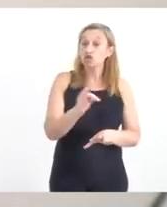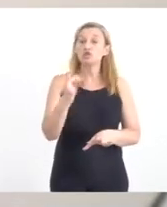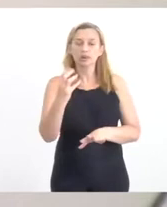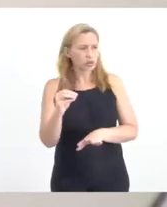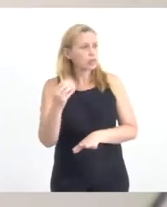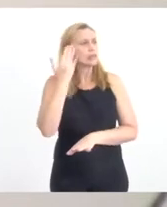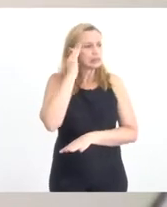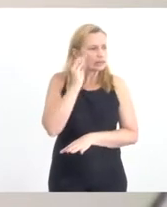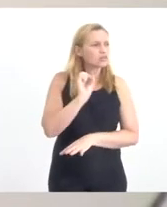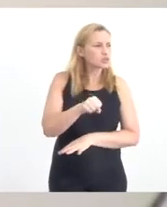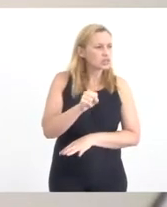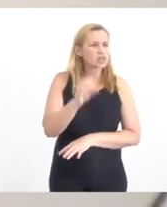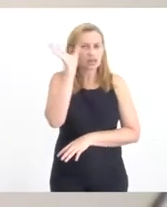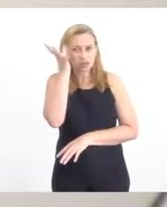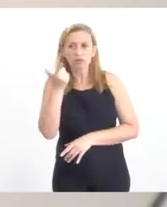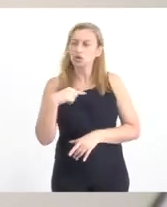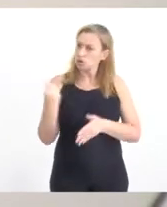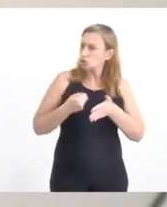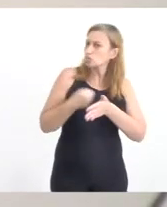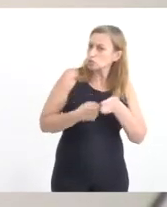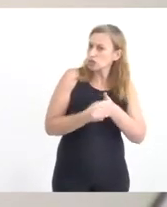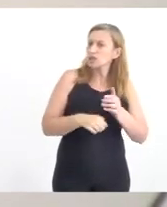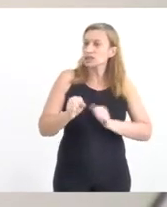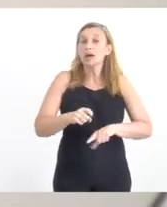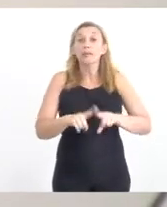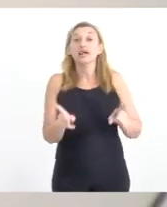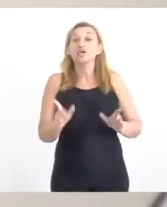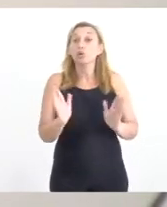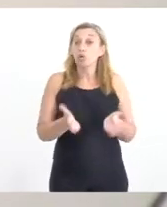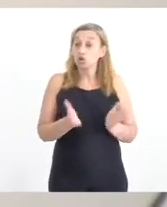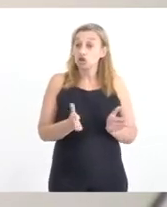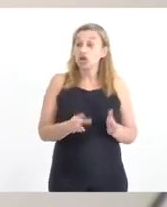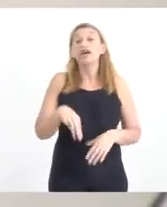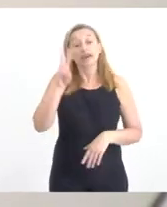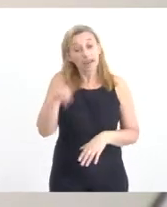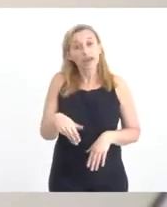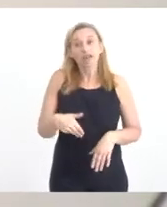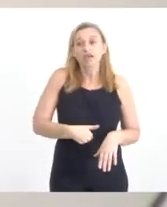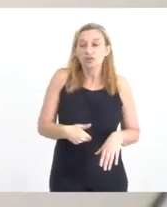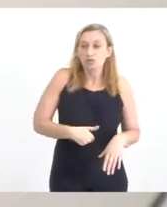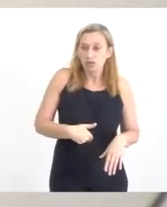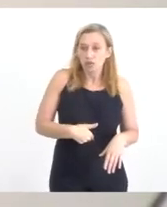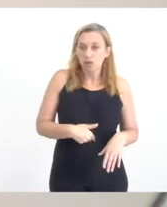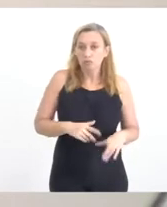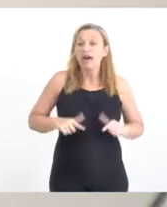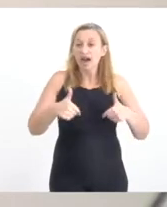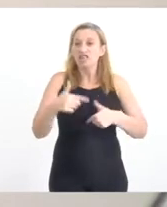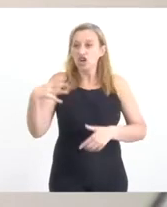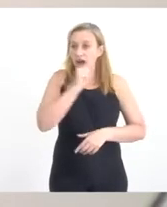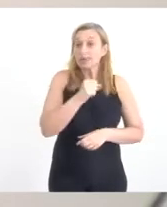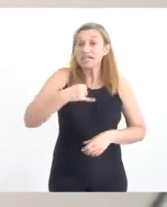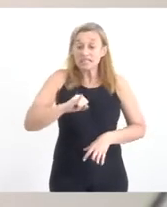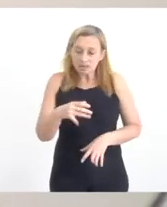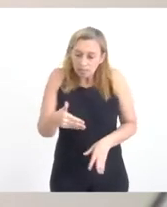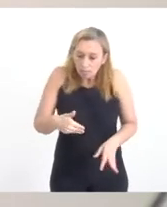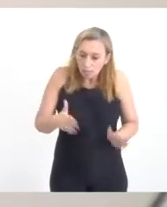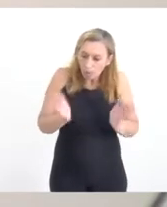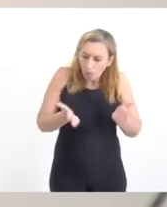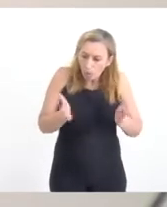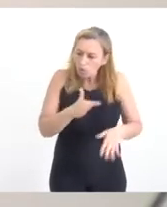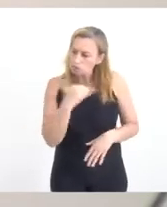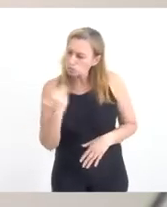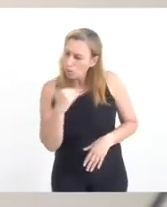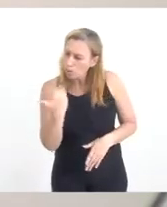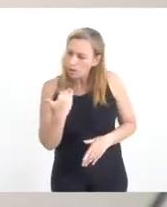gente entende que é poder ficar pouco que resolve Então lutando por isso mas hoje tem tem forma tem braço essa pessoa tá morrendo Hoje eu preciso